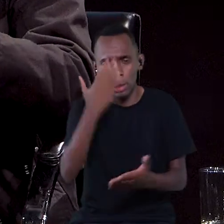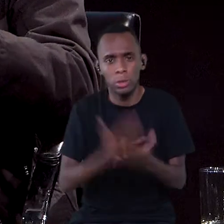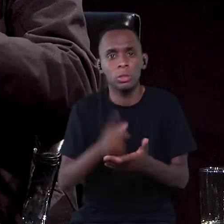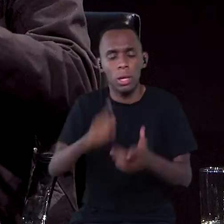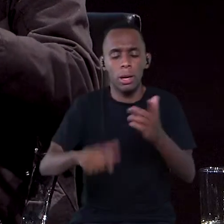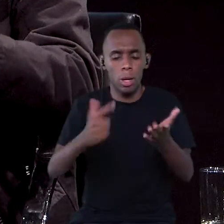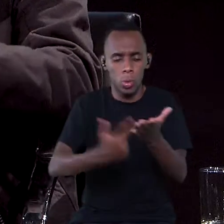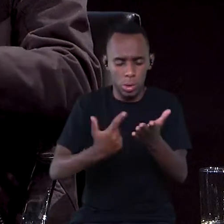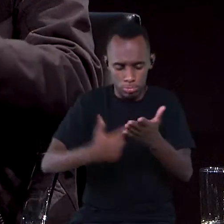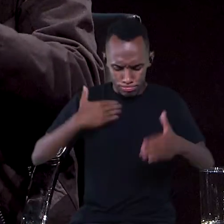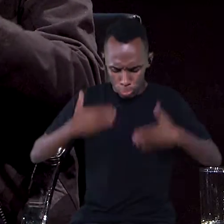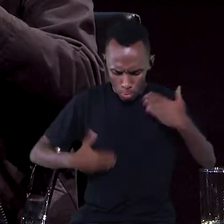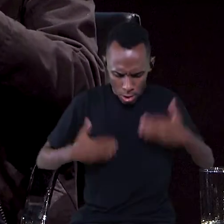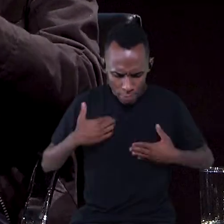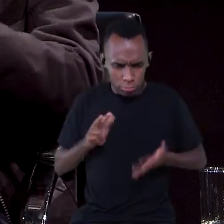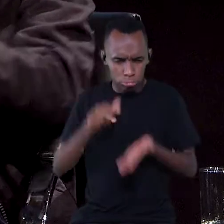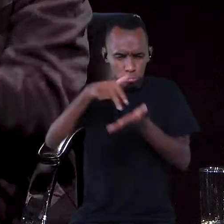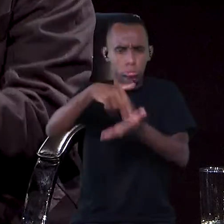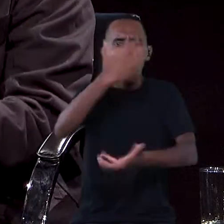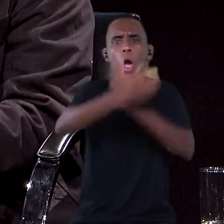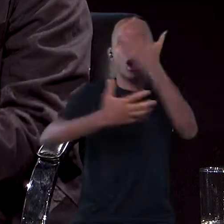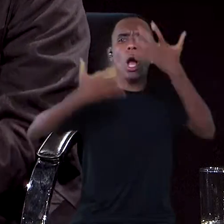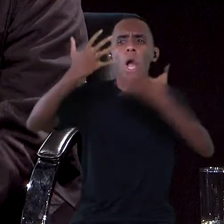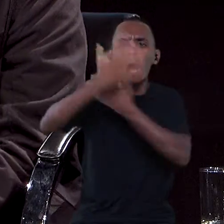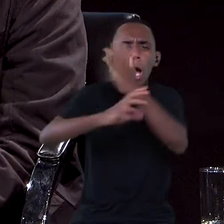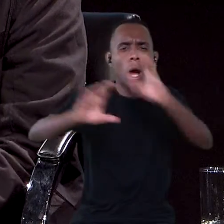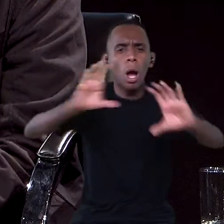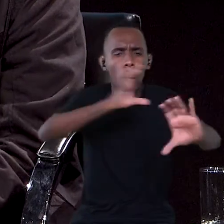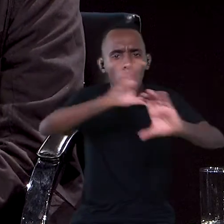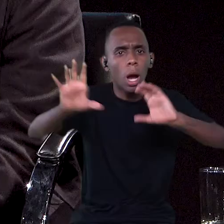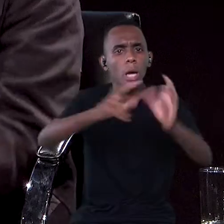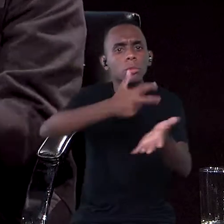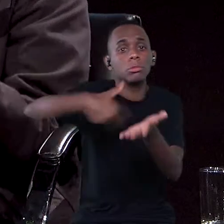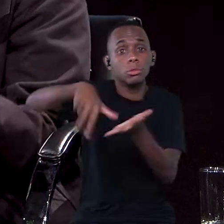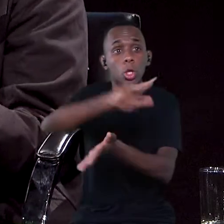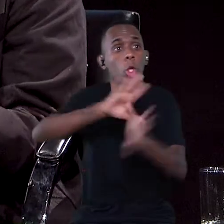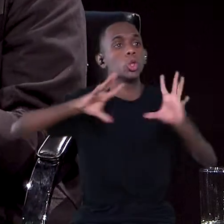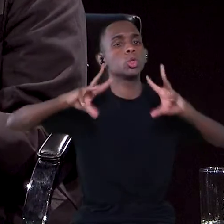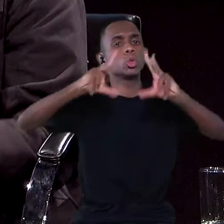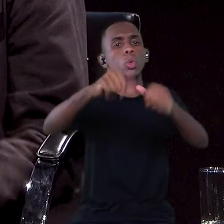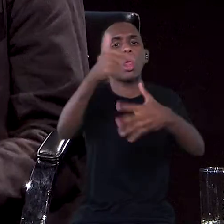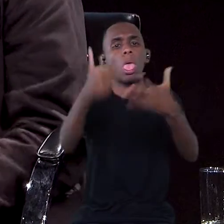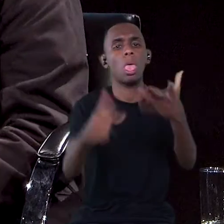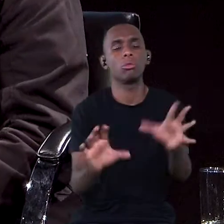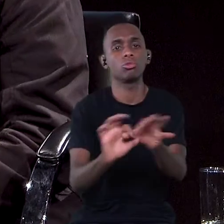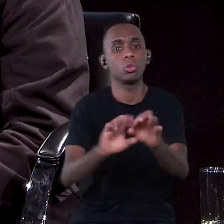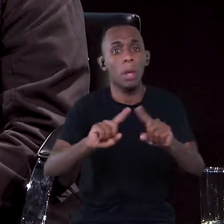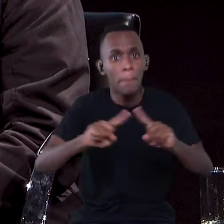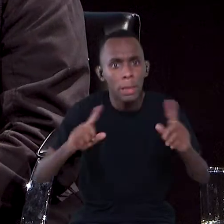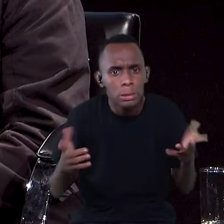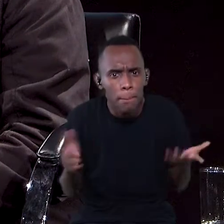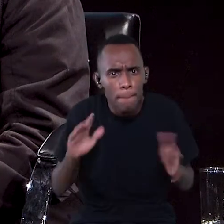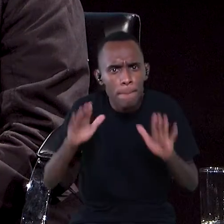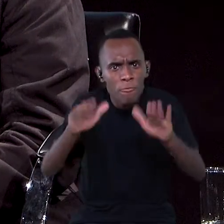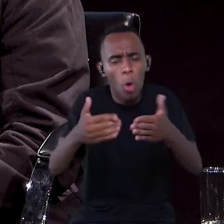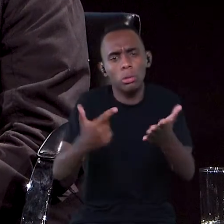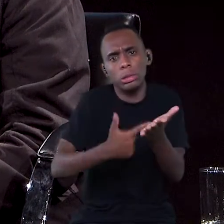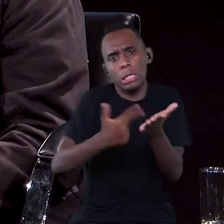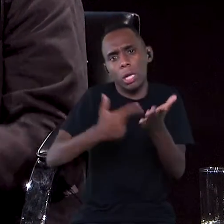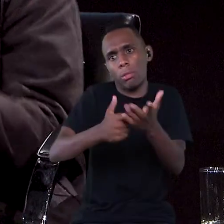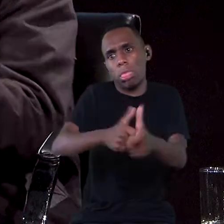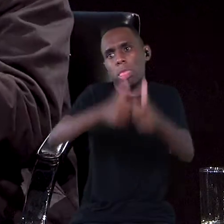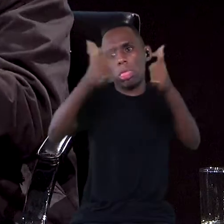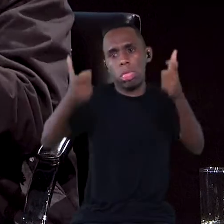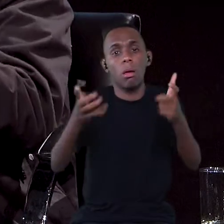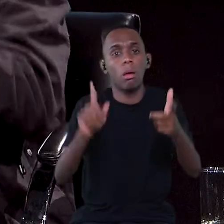literatura corporal, na performance, no canto, no teatro, dança, tudo em conjunto. Mas pensar a literatura expandida, nesse caso, é